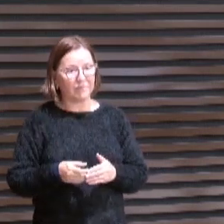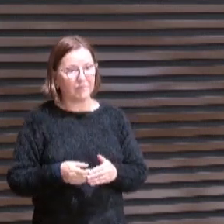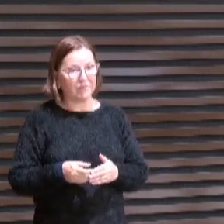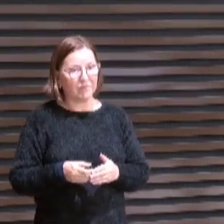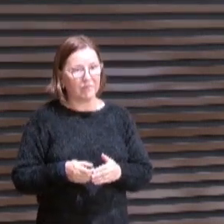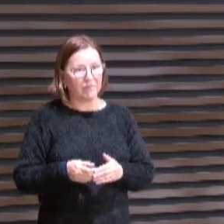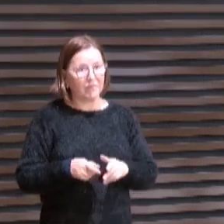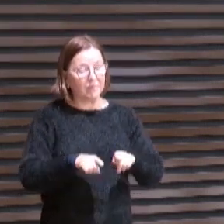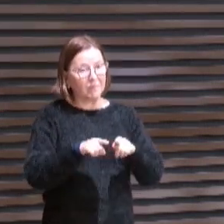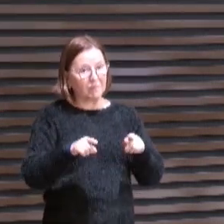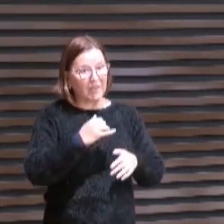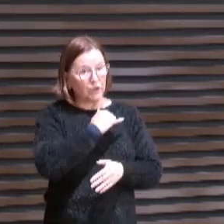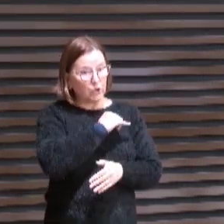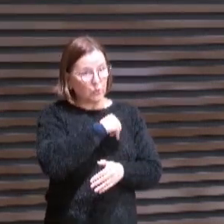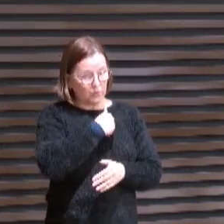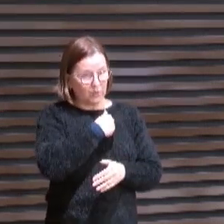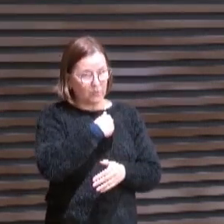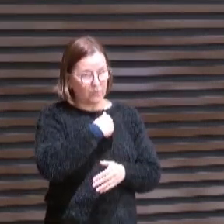nem os outros descrevem,